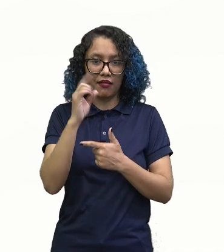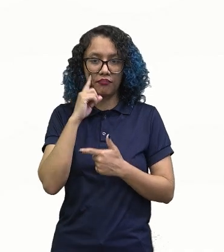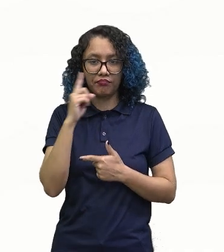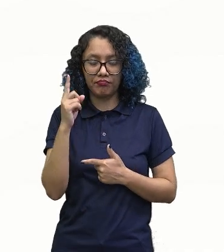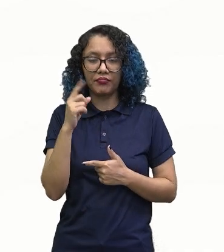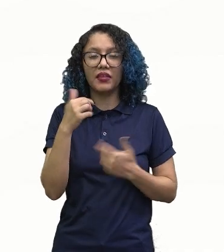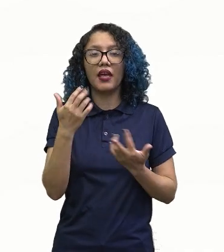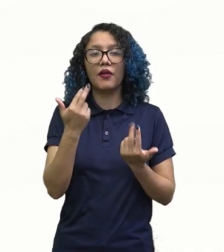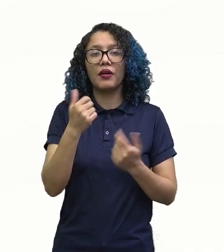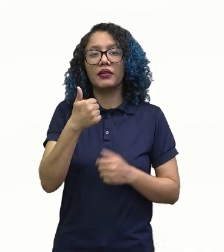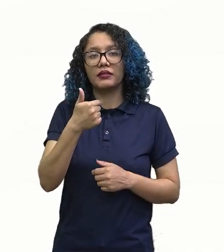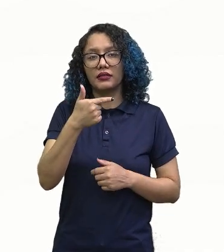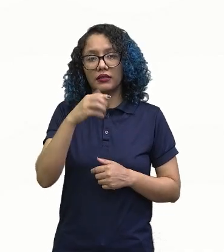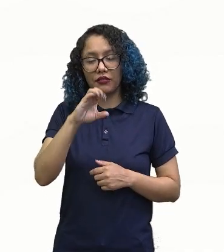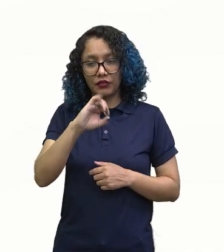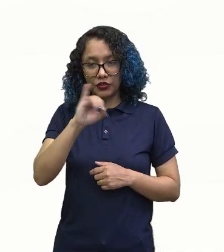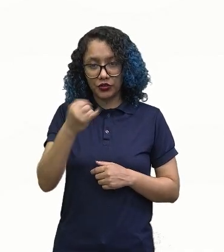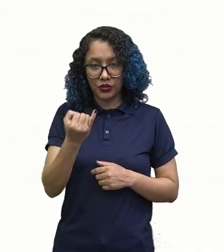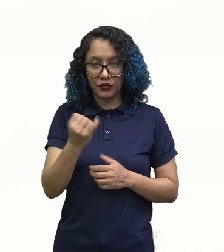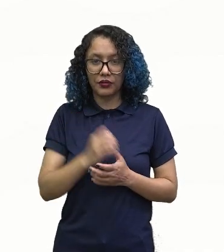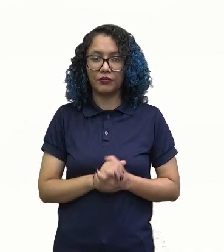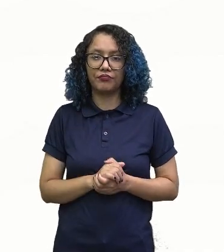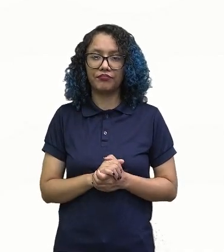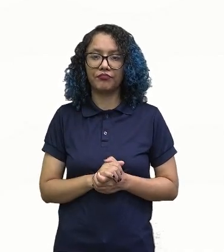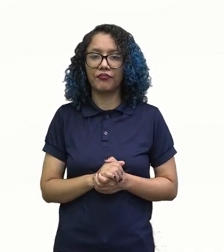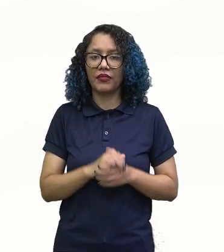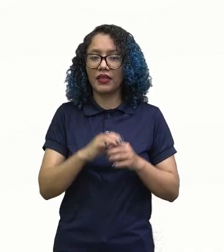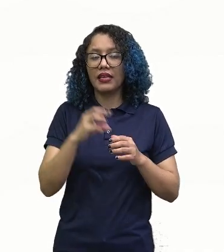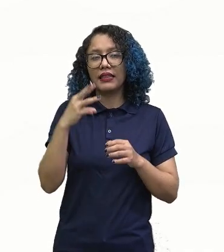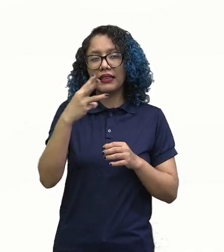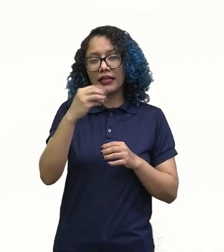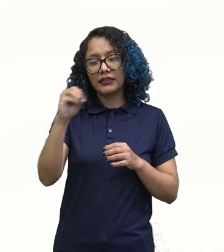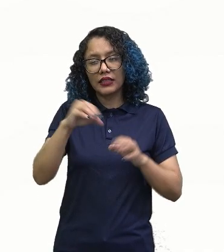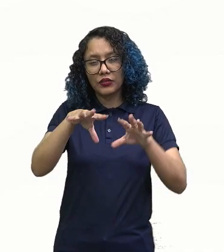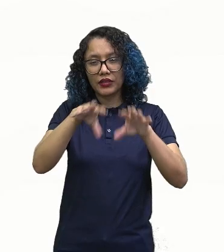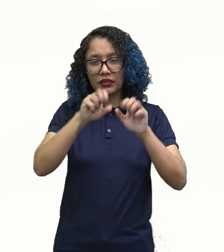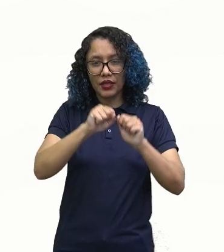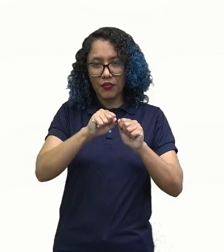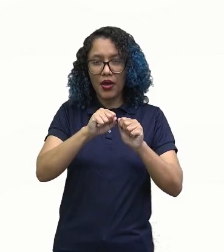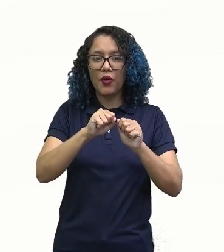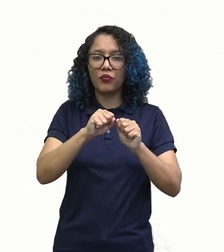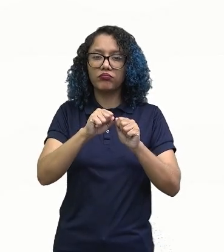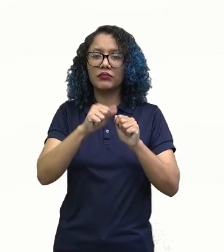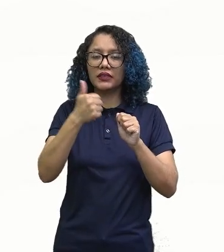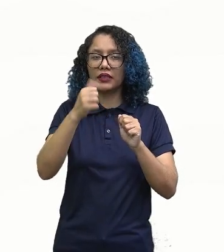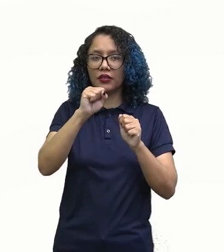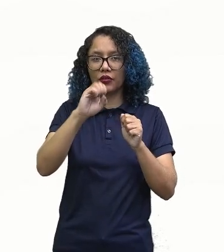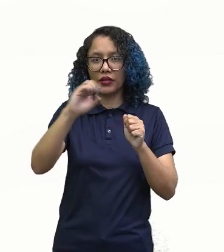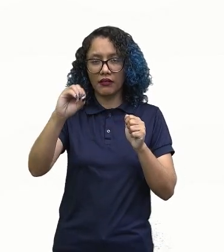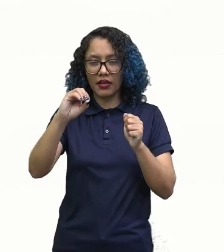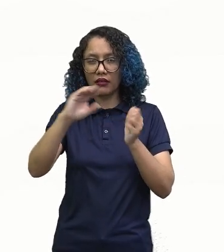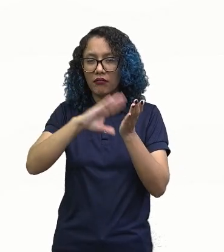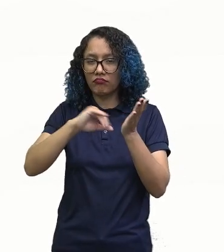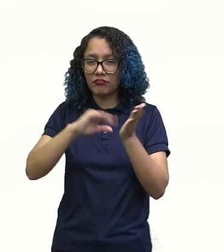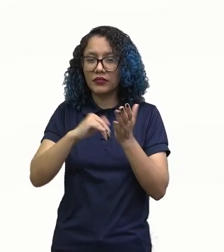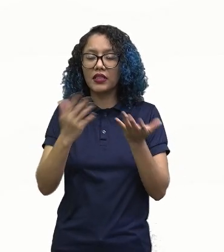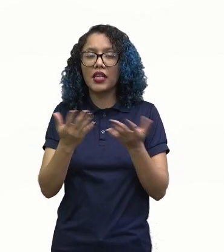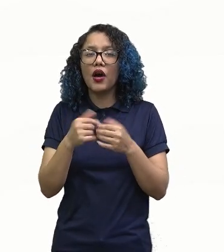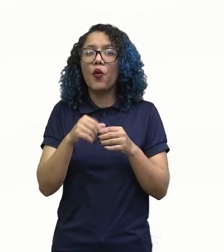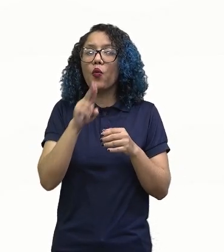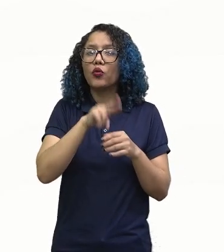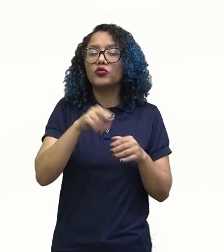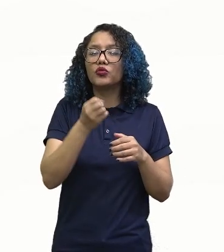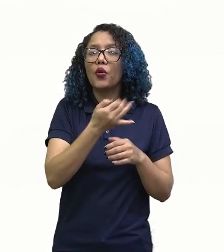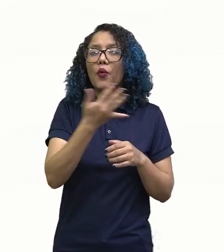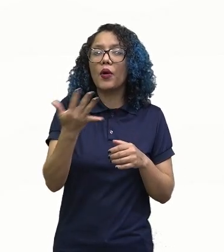joules. Porque ela recebeu 300, desperdiçou 180, então ela utilizou para fazer trabalho de 120. Basta diminuir lá